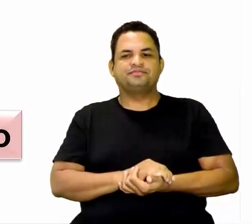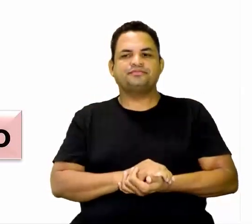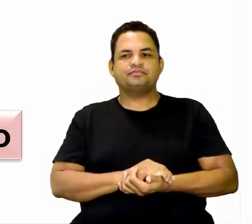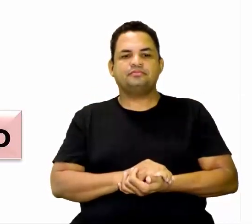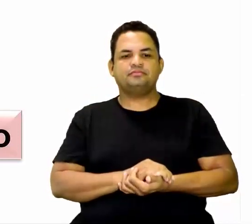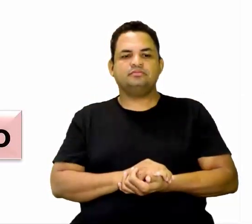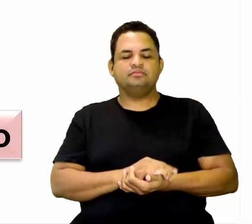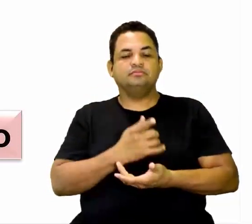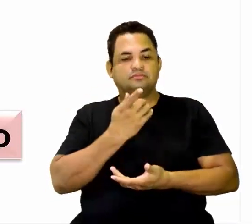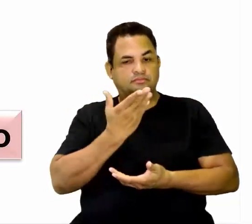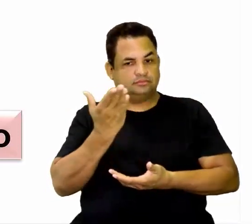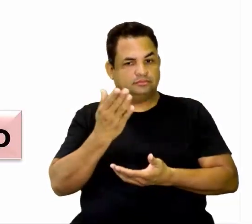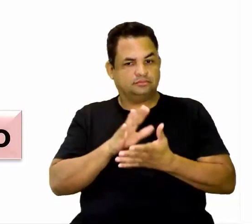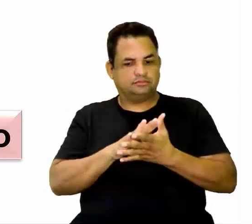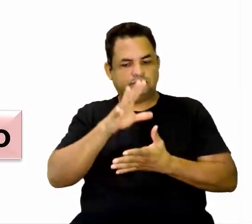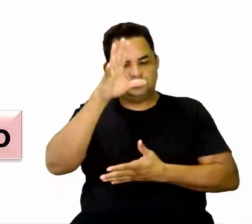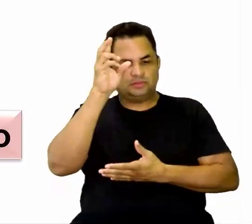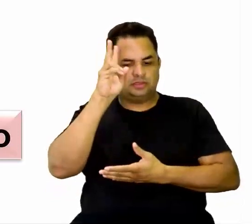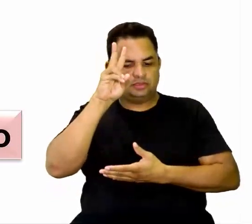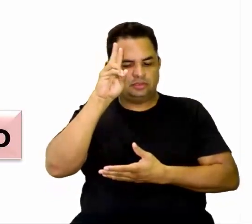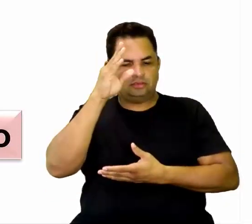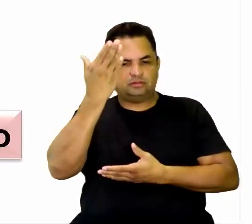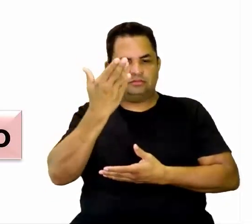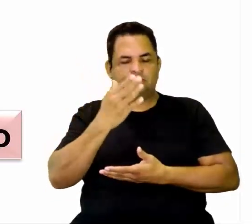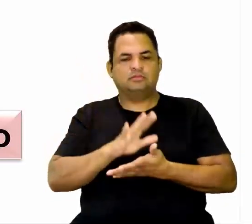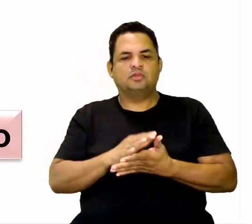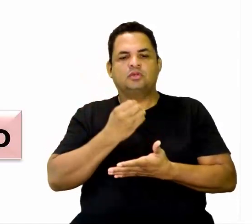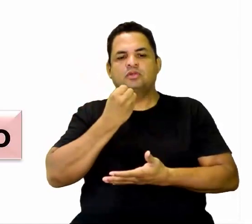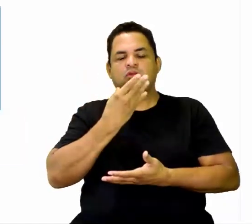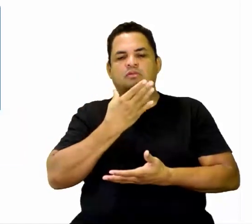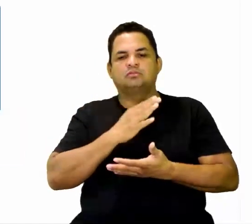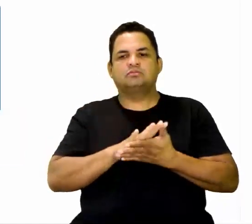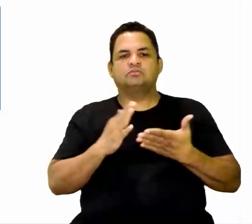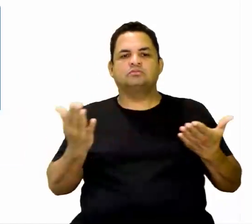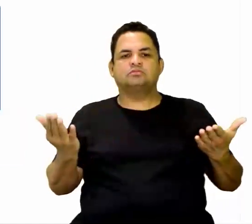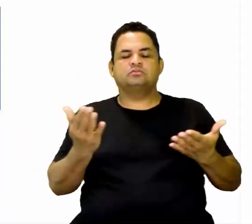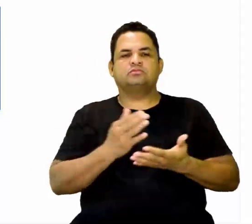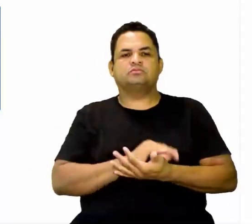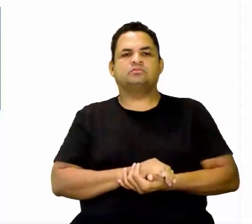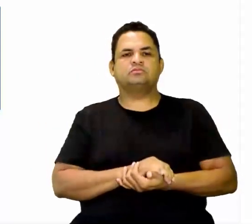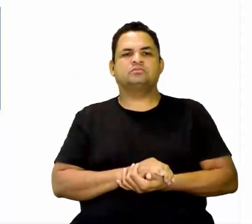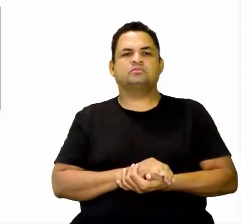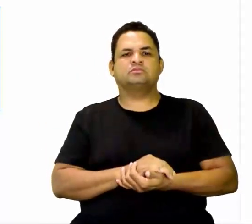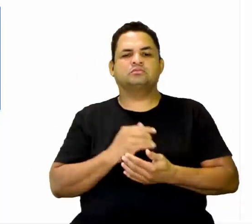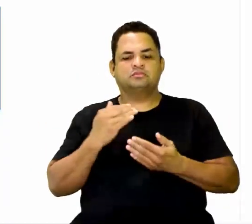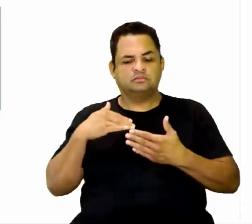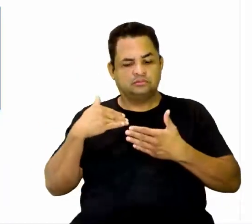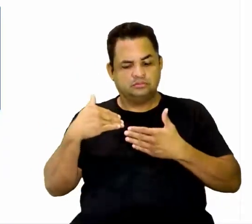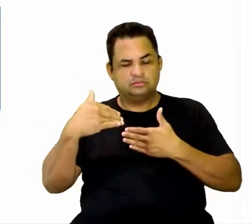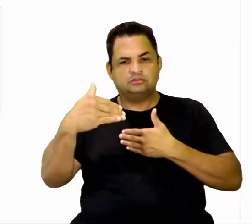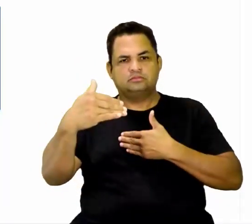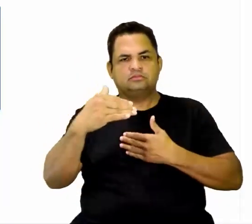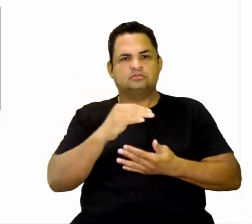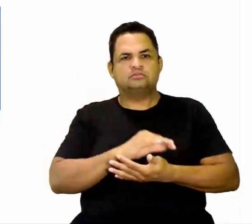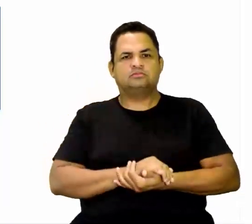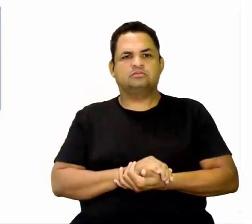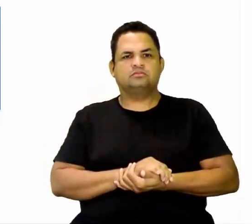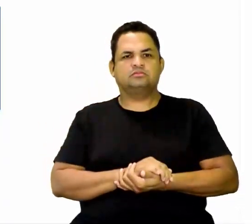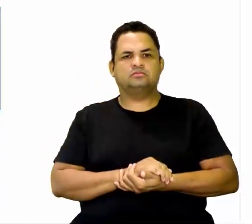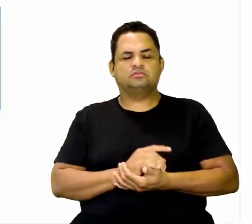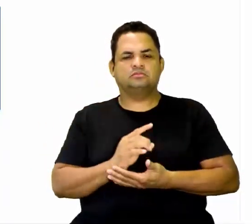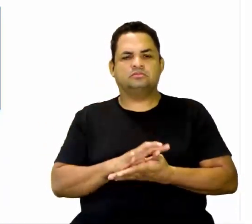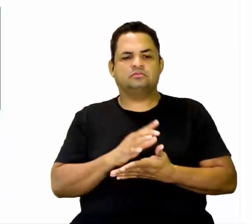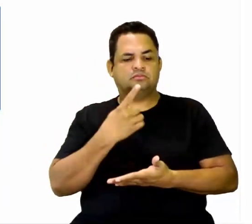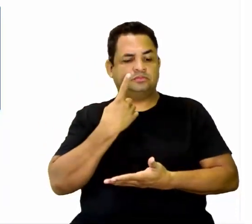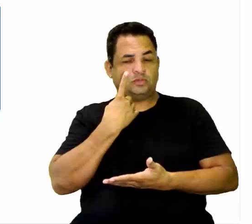para você memorizar, tá bom? E, na sequência, nós